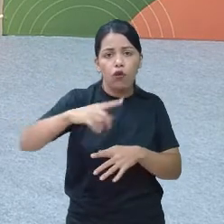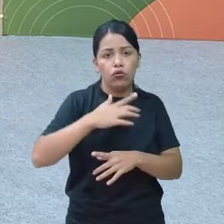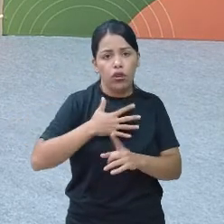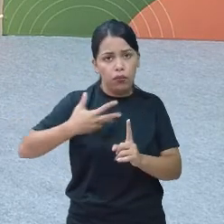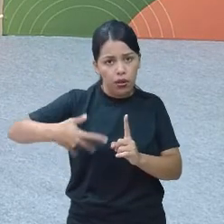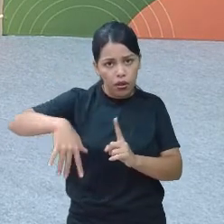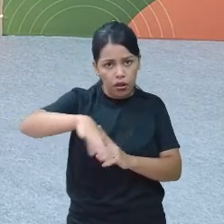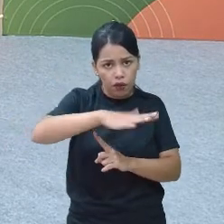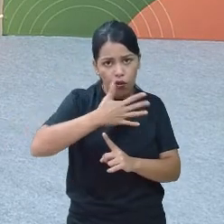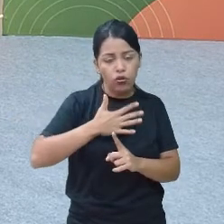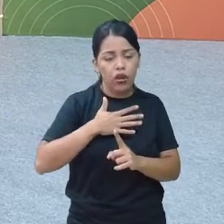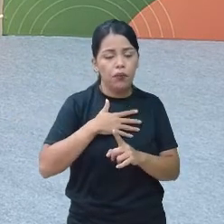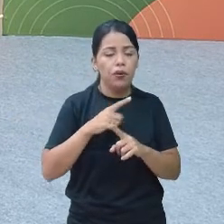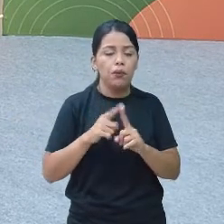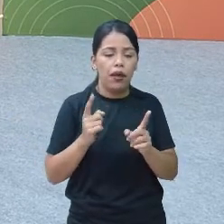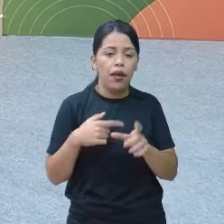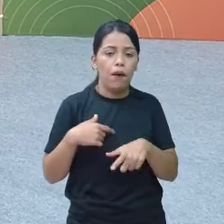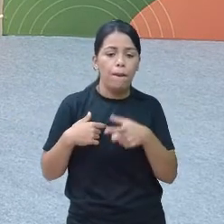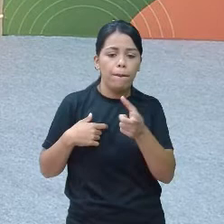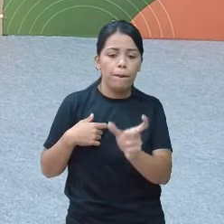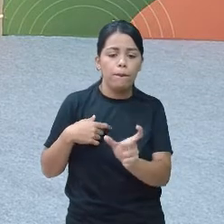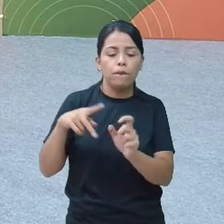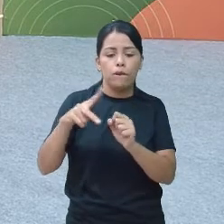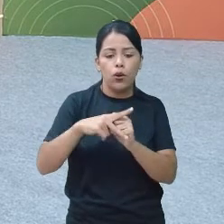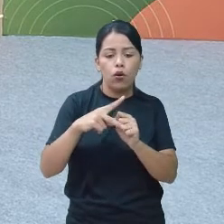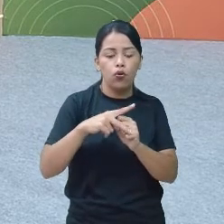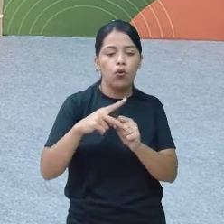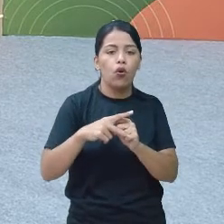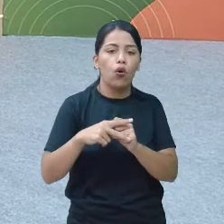é um pronome relativo, mas ele tem esse valor aí